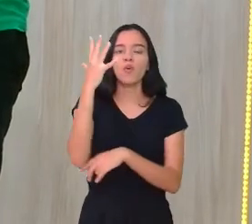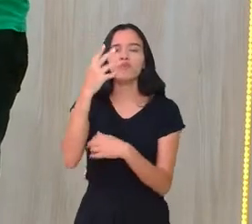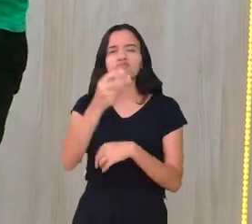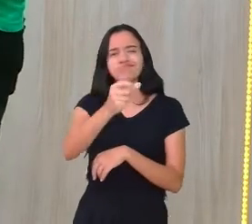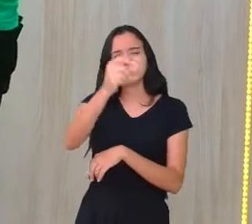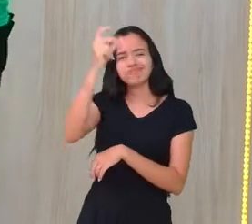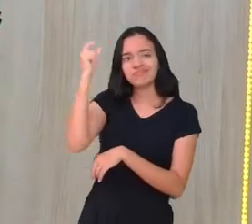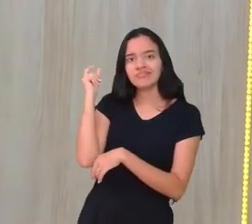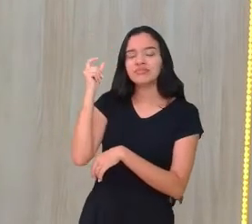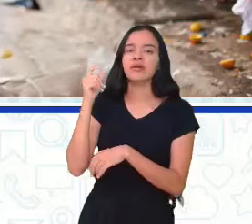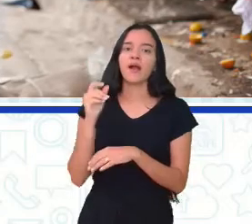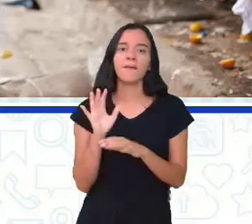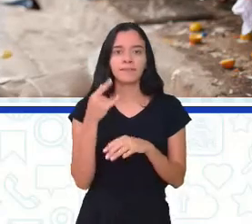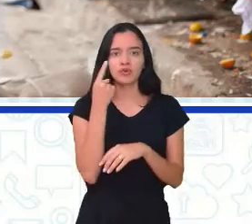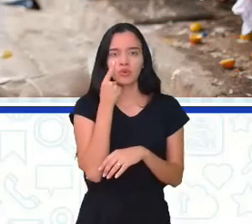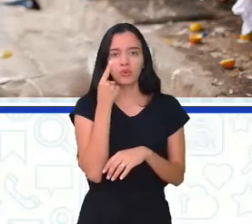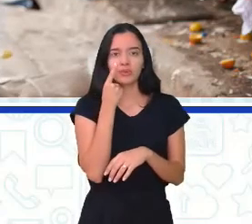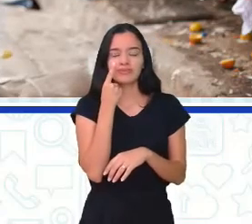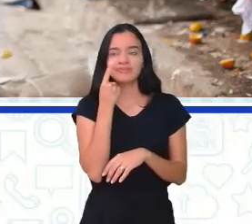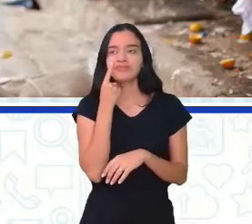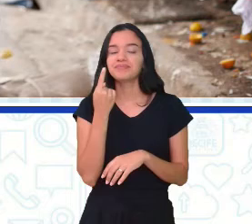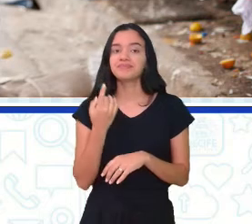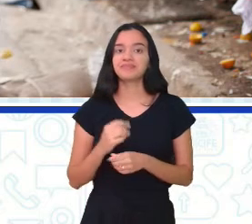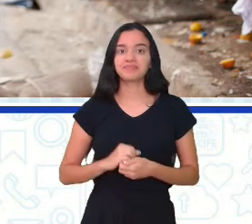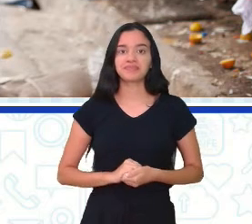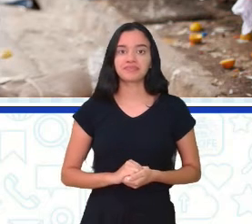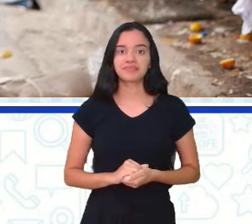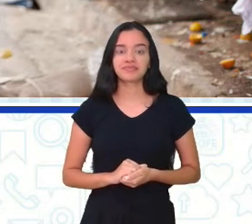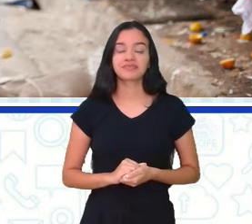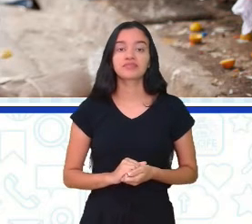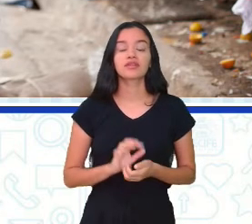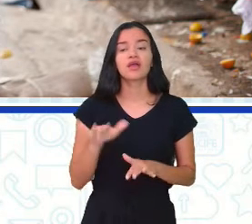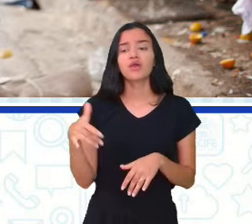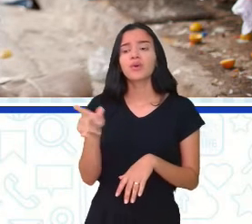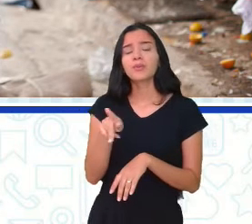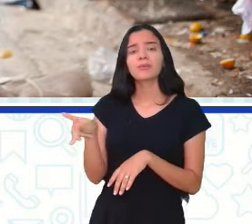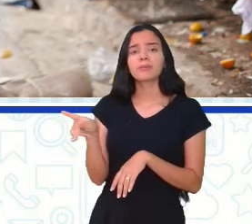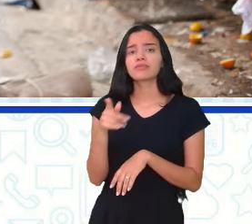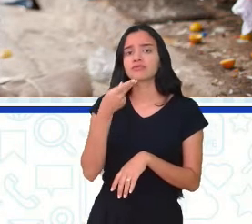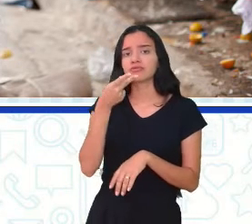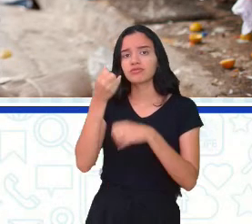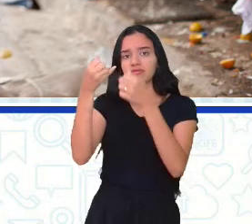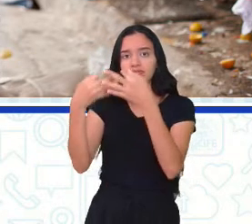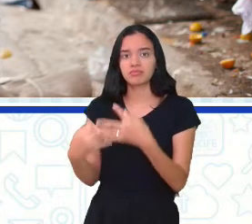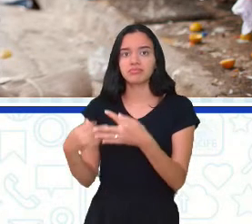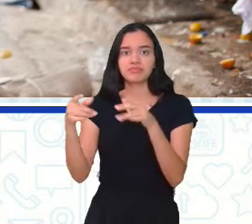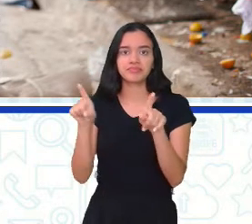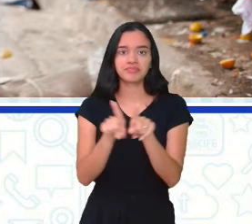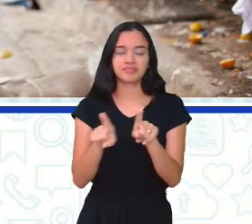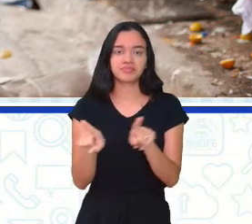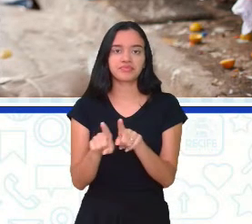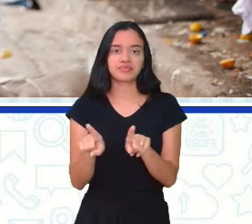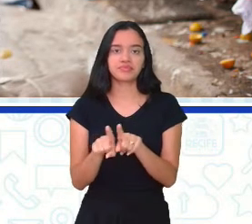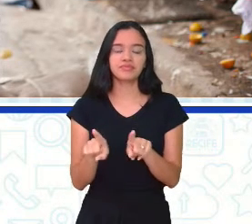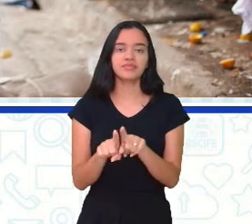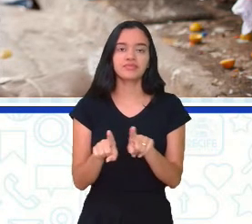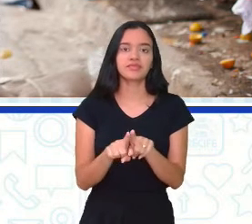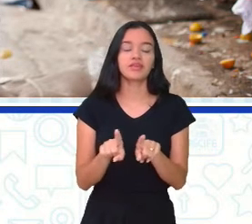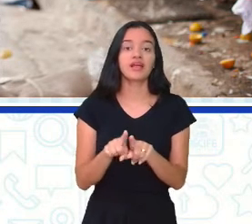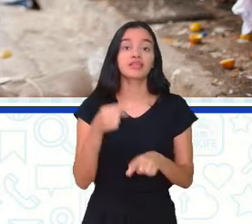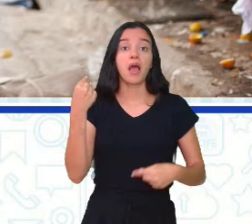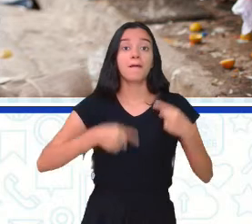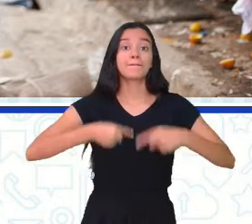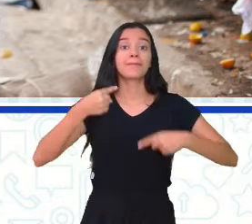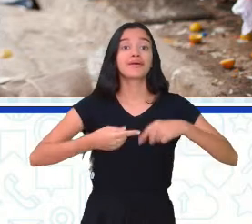ali, percebe? Então, ó, o professor falou também, a gente comentou aqui sobre essa questão da